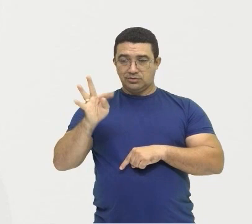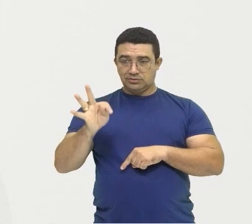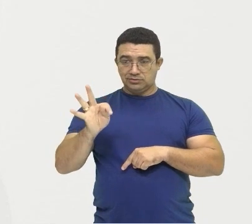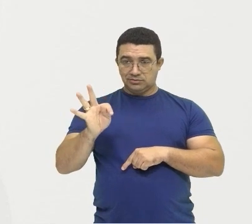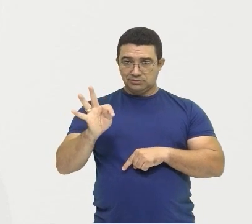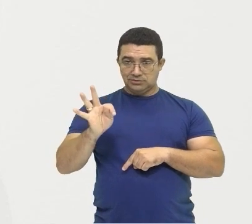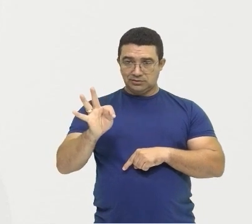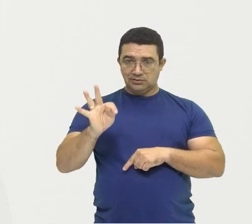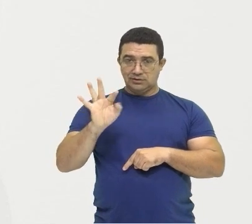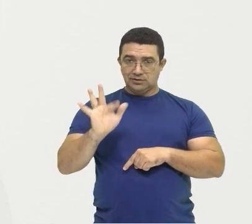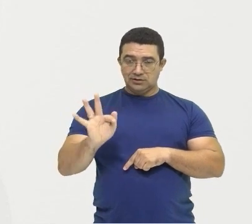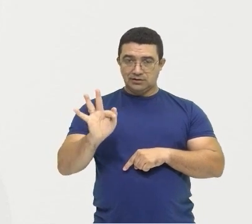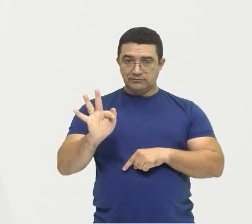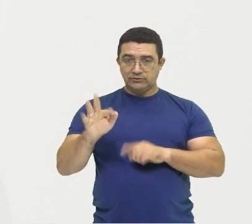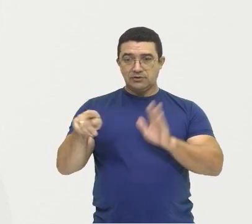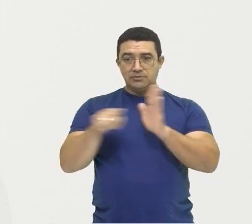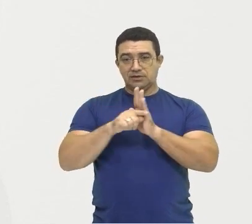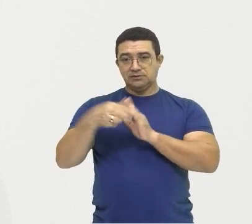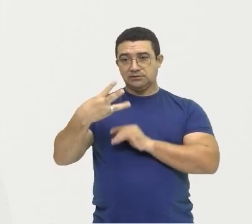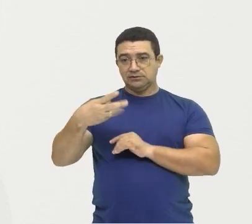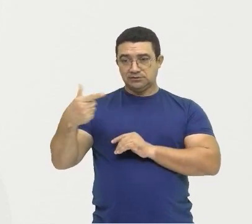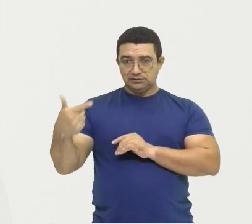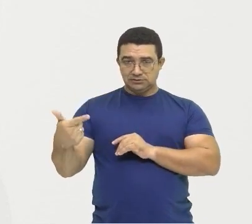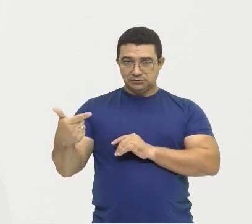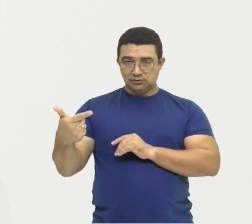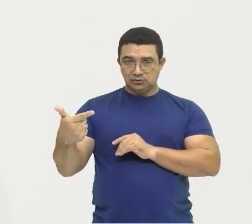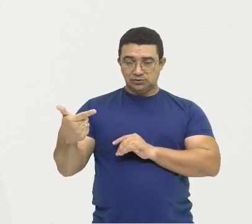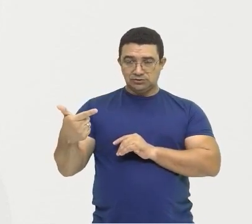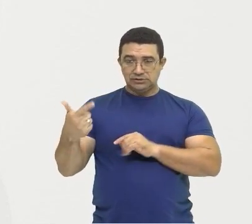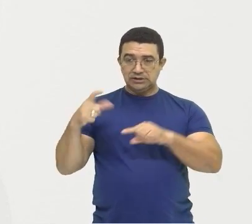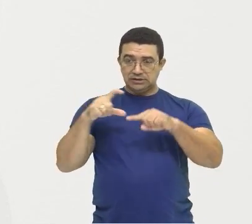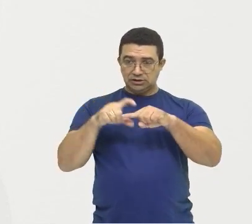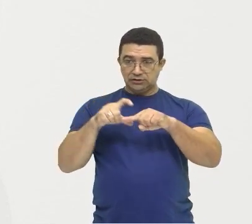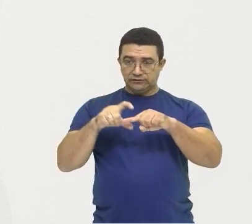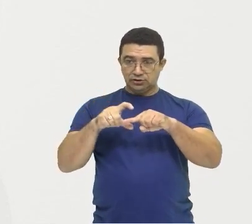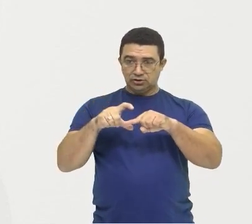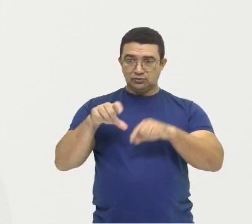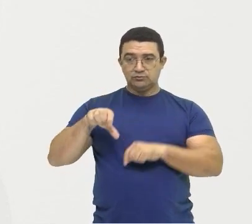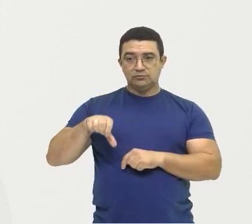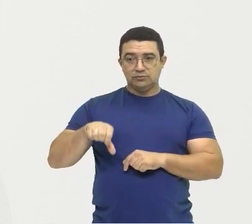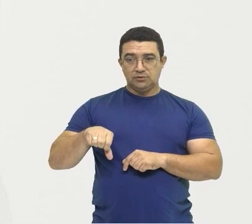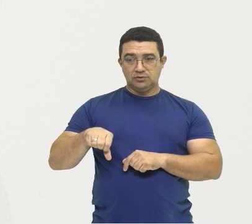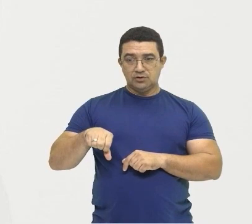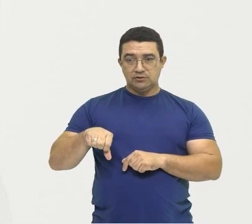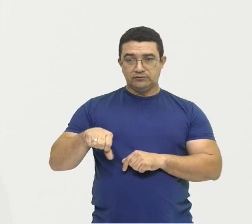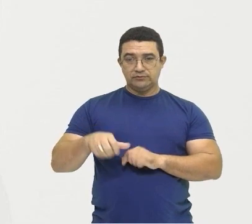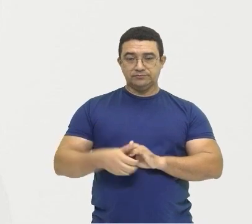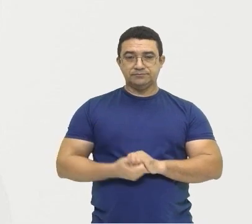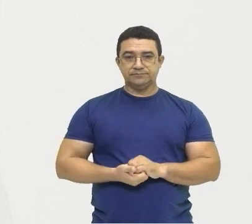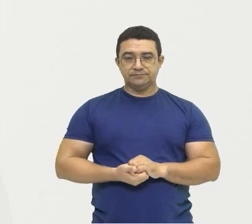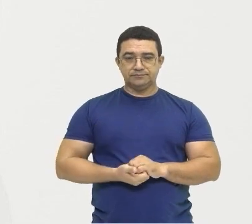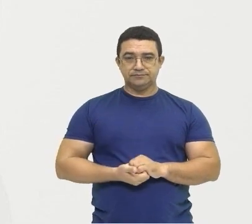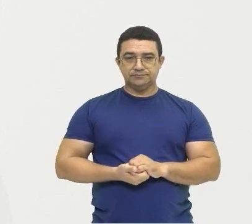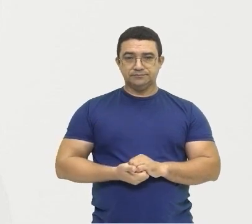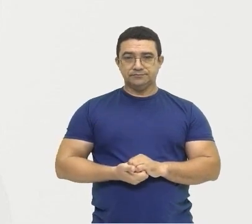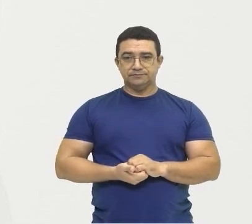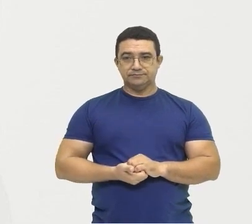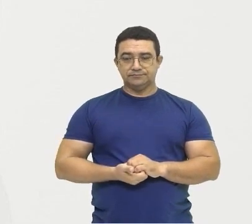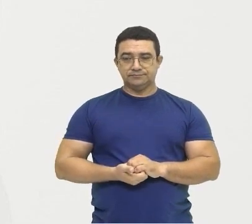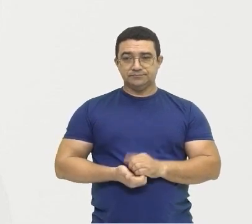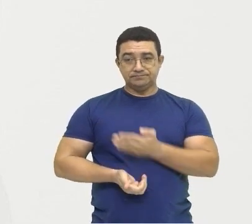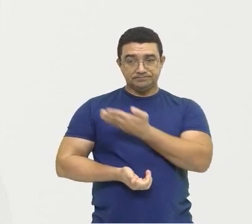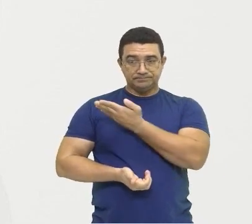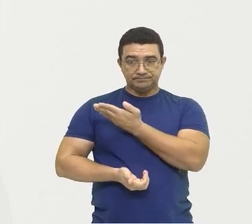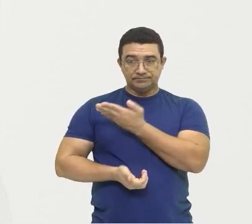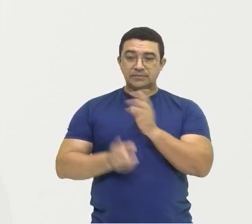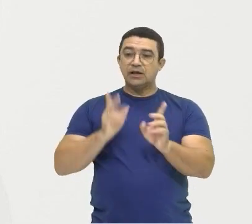TF menos 32 sobre 9. Usando essa expressão, a gente vai